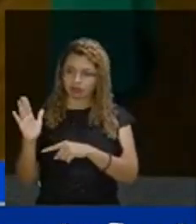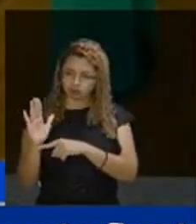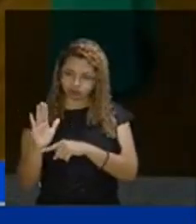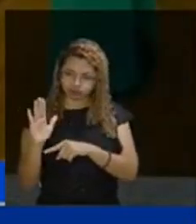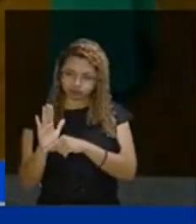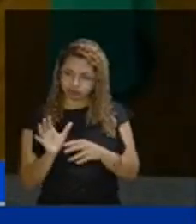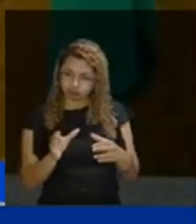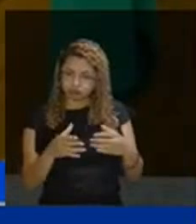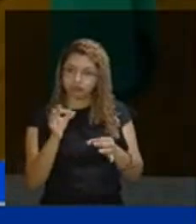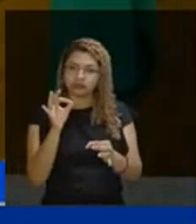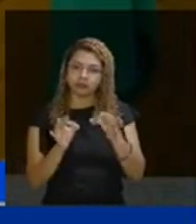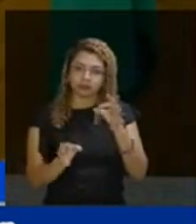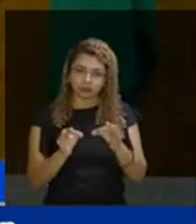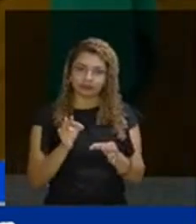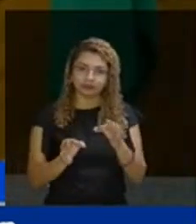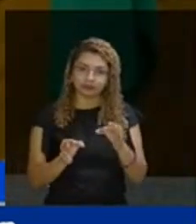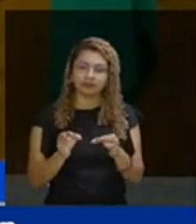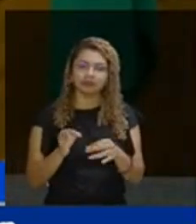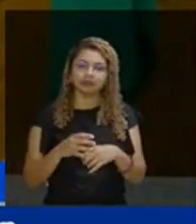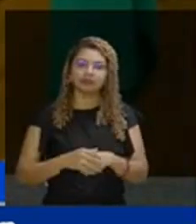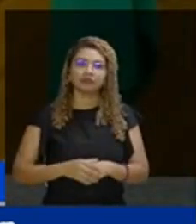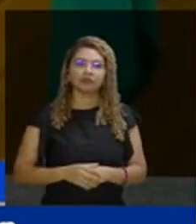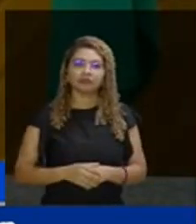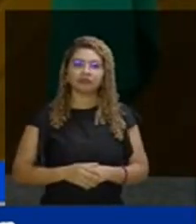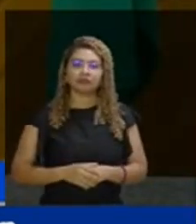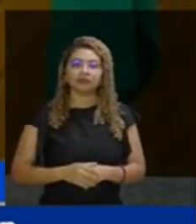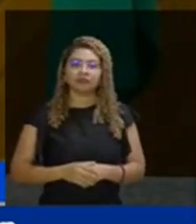os entendimentos do plenário.